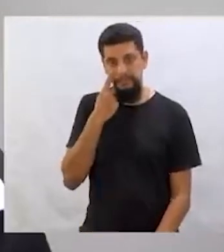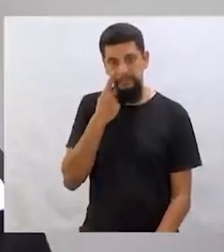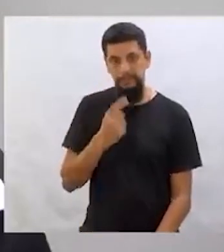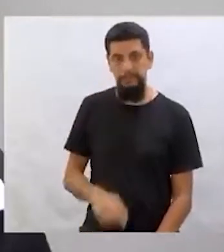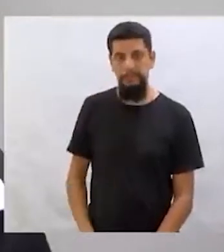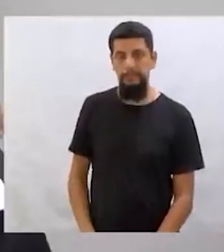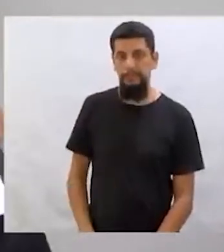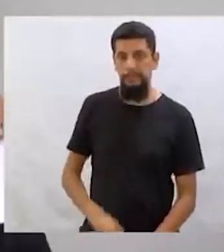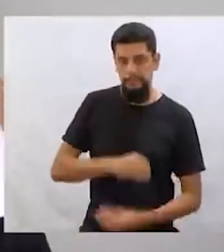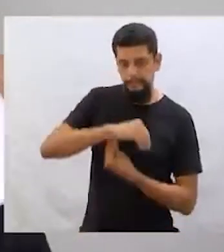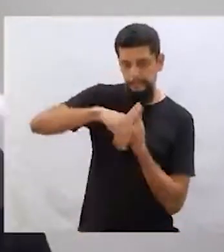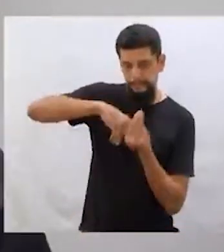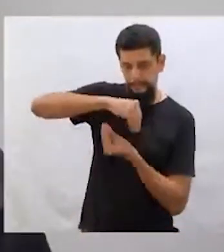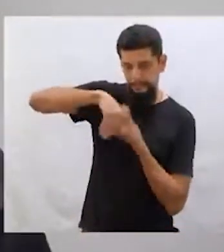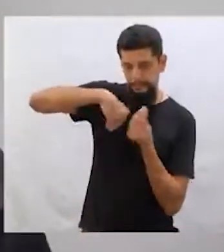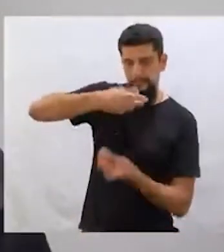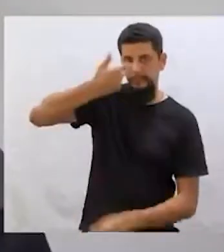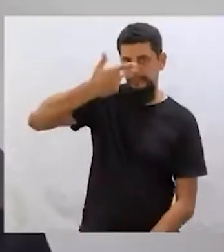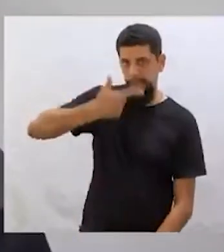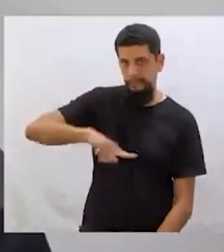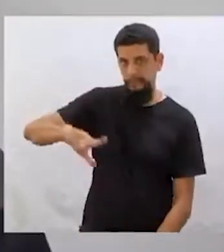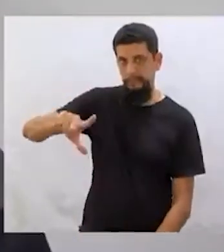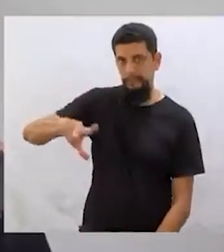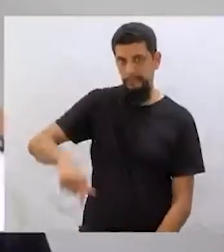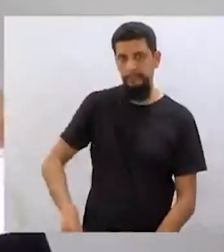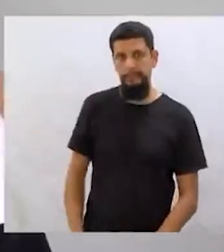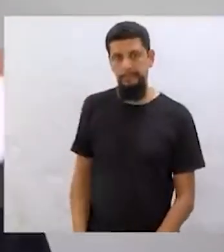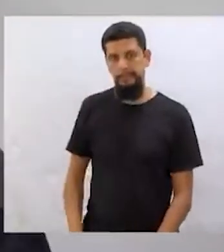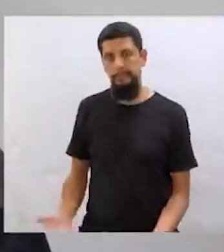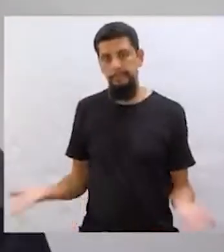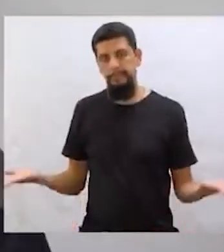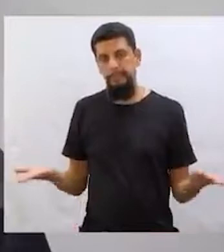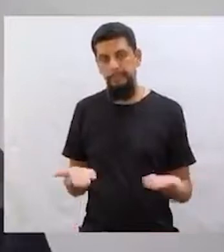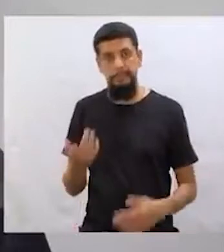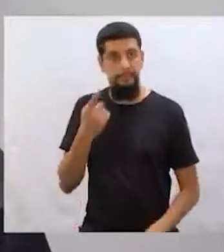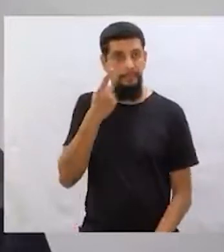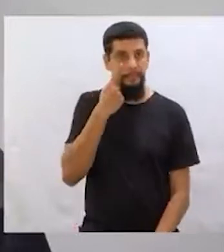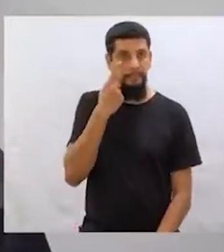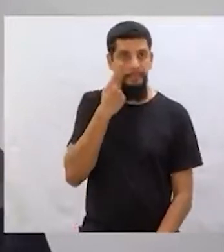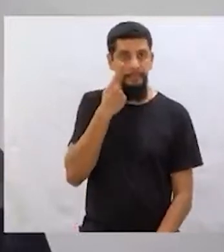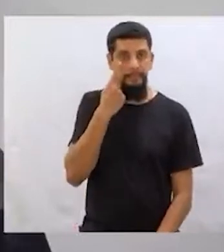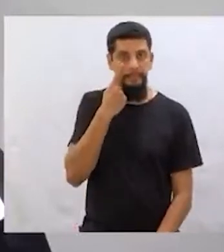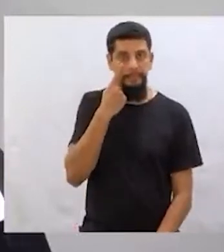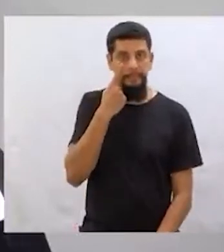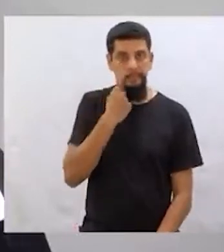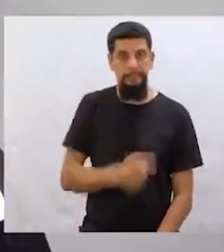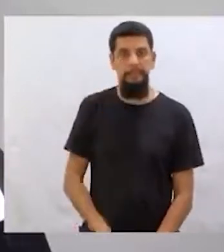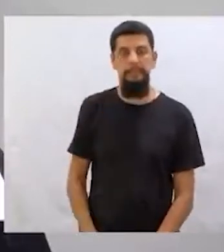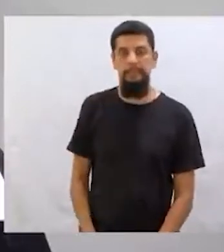dar bastante ainda. Vamos embaralhar novamente. Então, olha só.